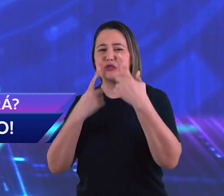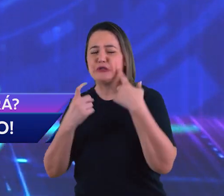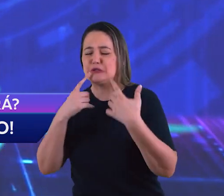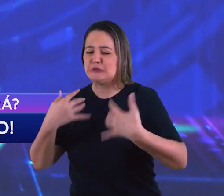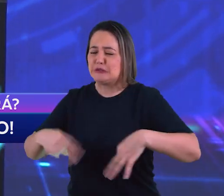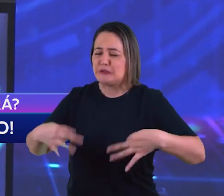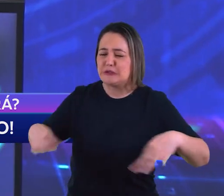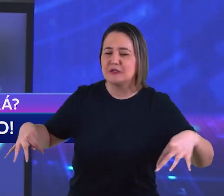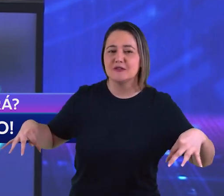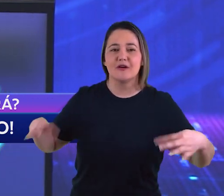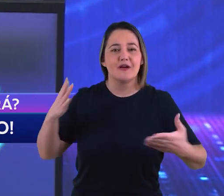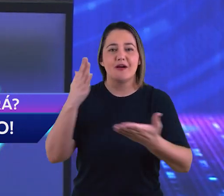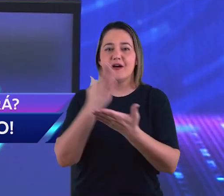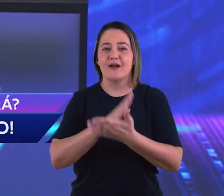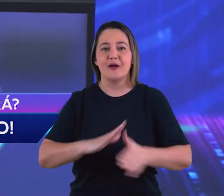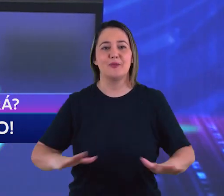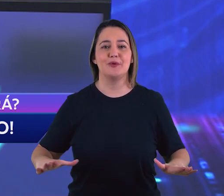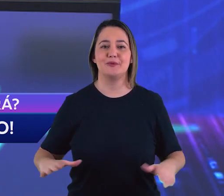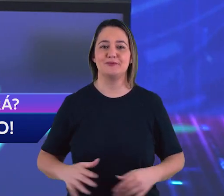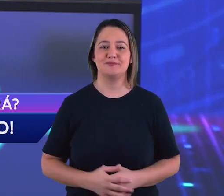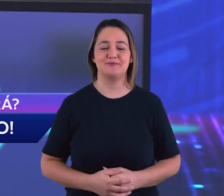coisas passaram.